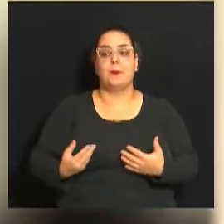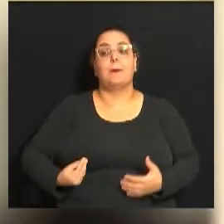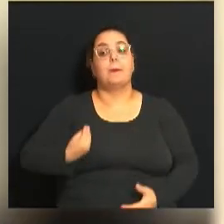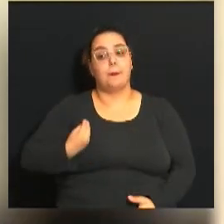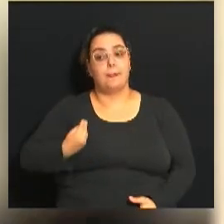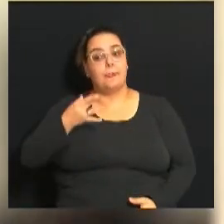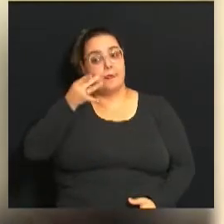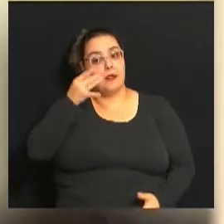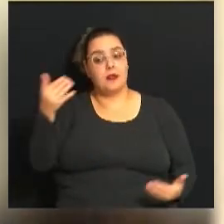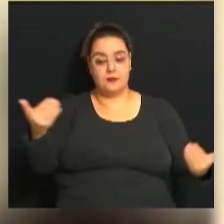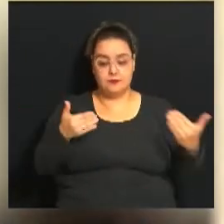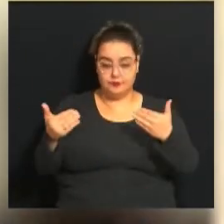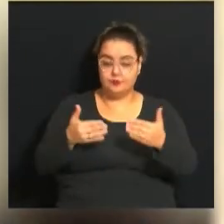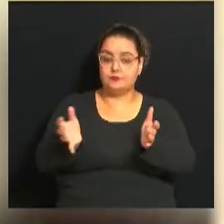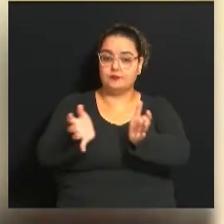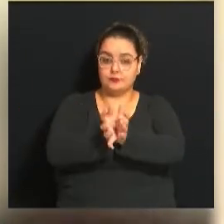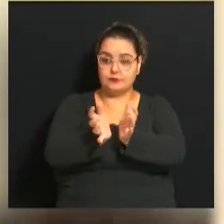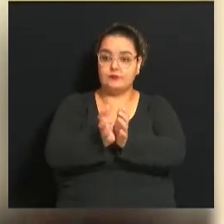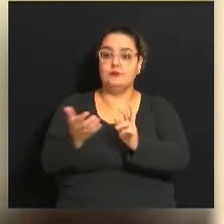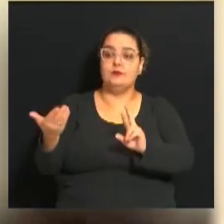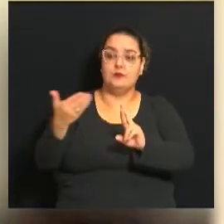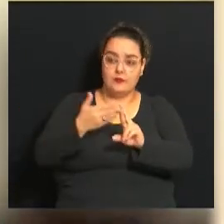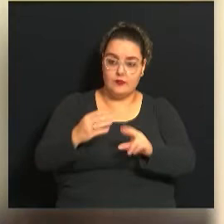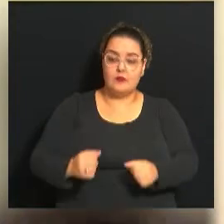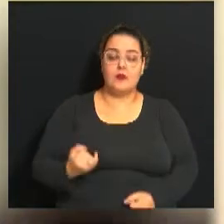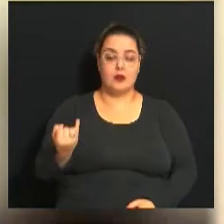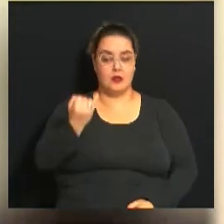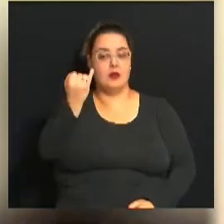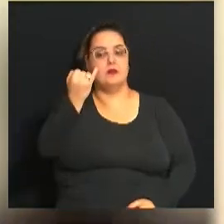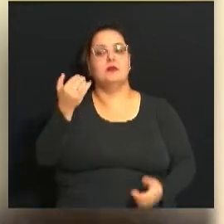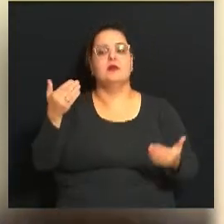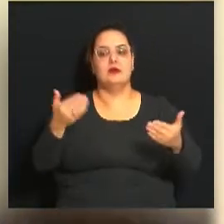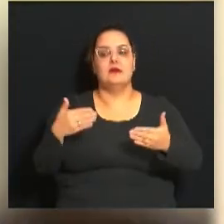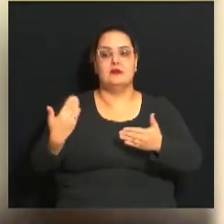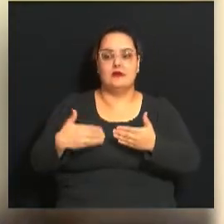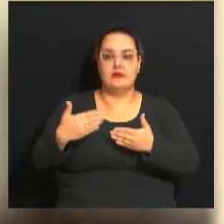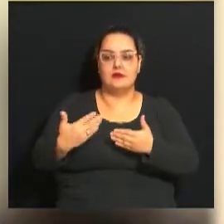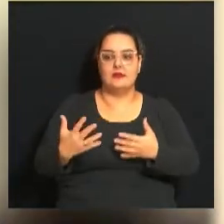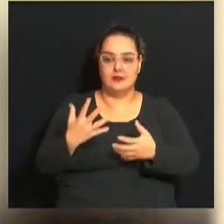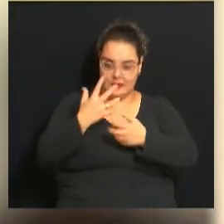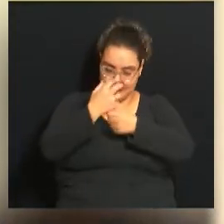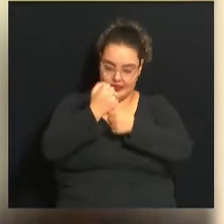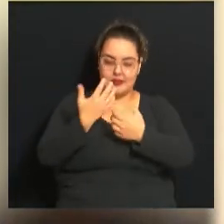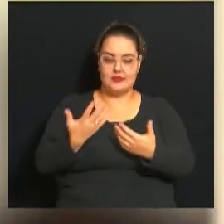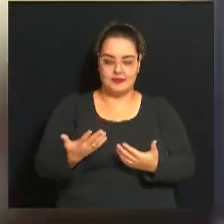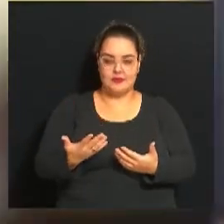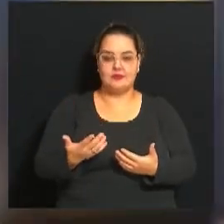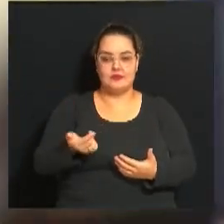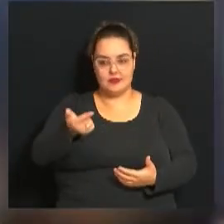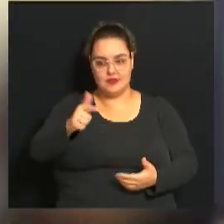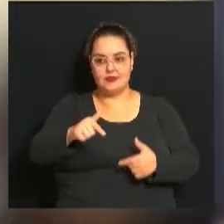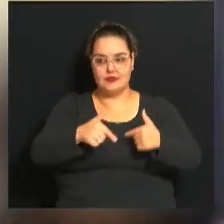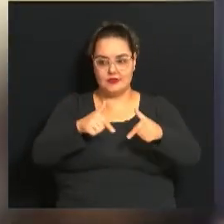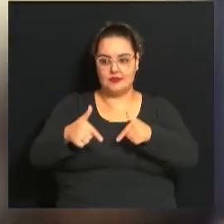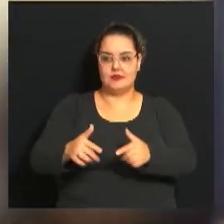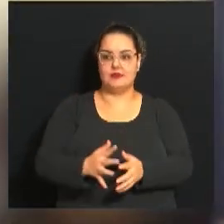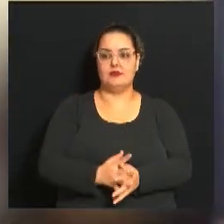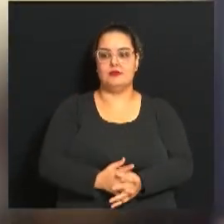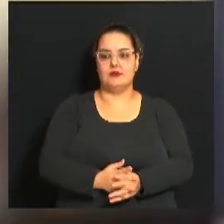comparecimento de grupos muito representativos, e agora a gente está mais forte para seguir nos trabalhos. Para nós